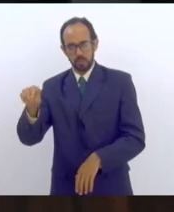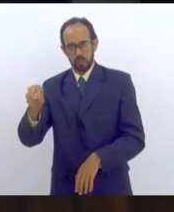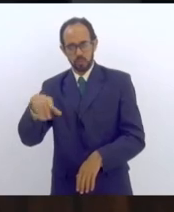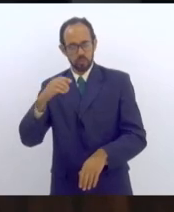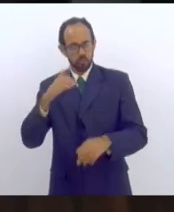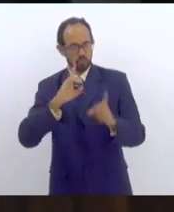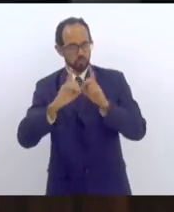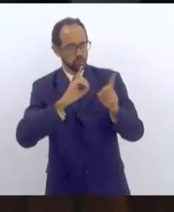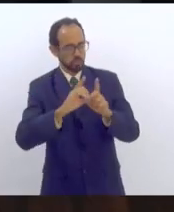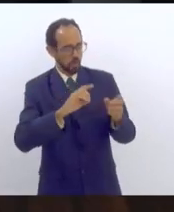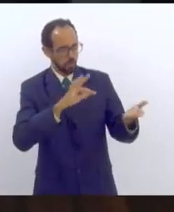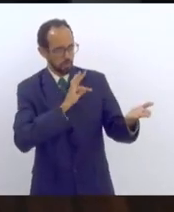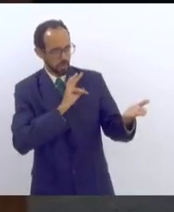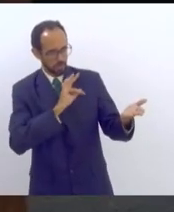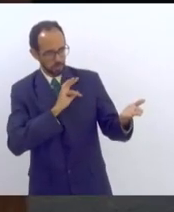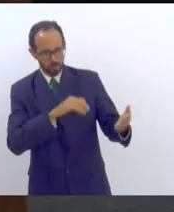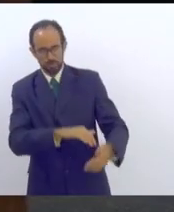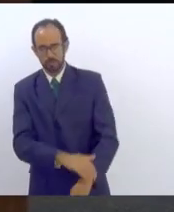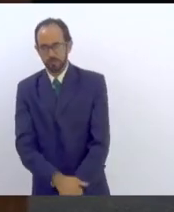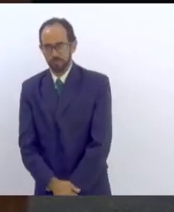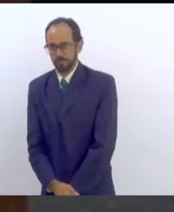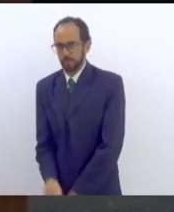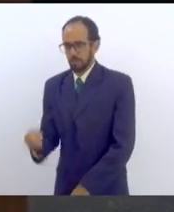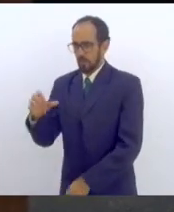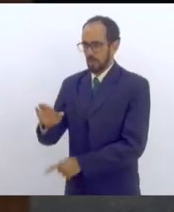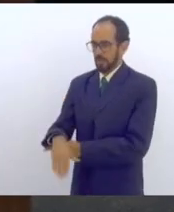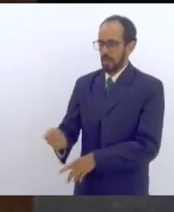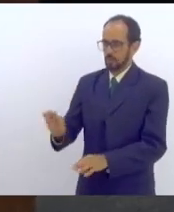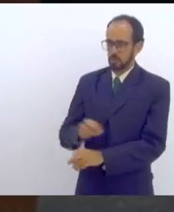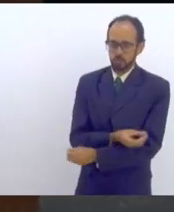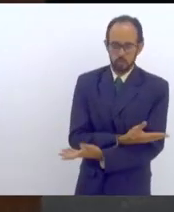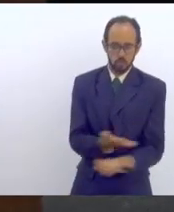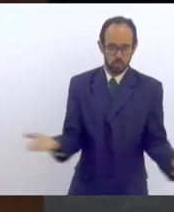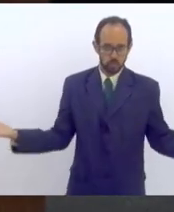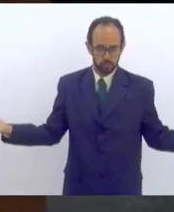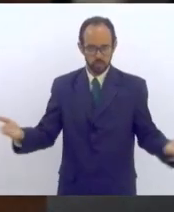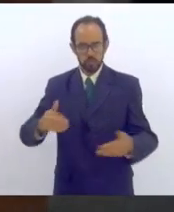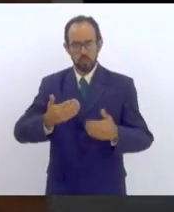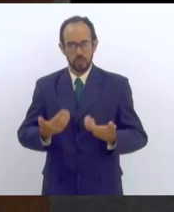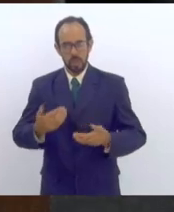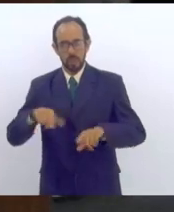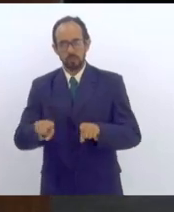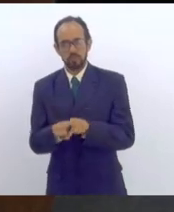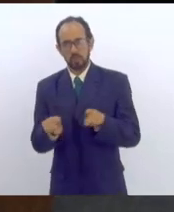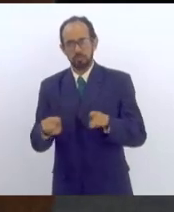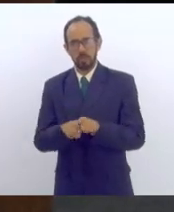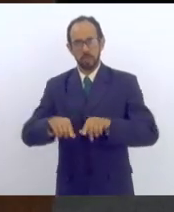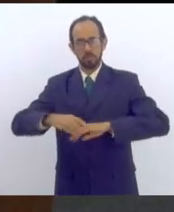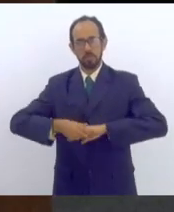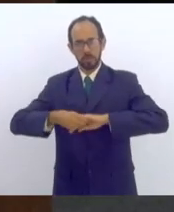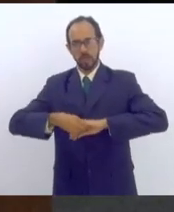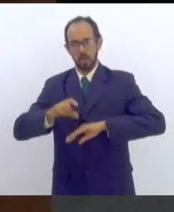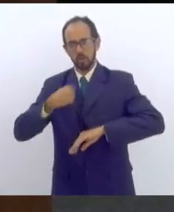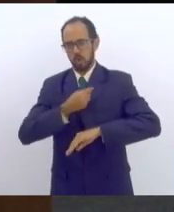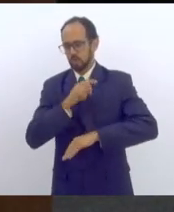deputada Marta Rocha. Boa tarde a todas e todos. Quero inicialmente saudar aqui o nosso